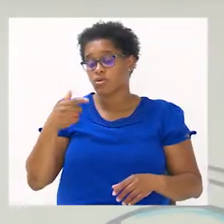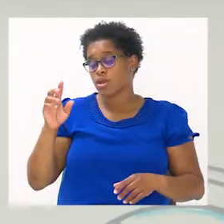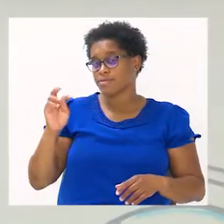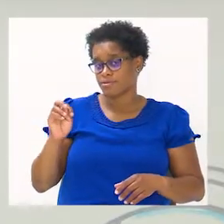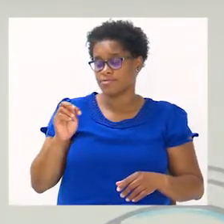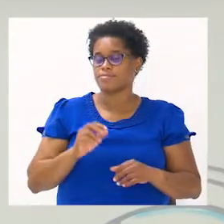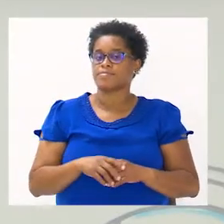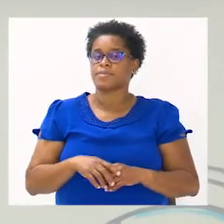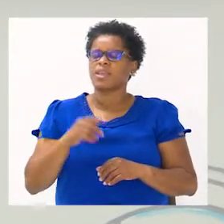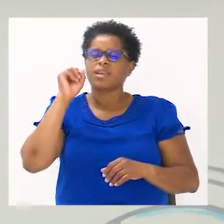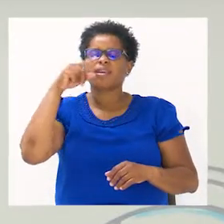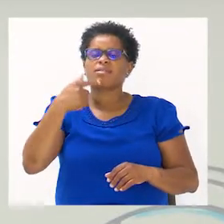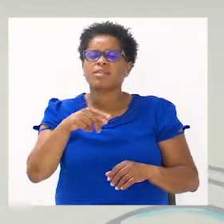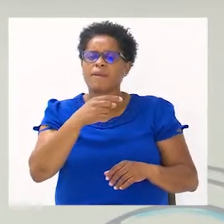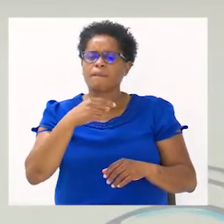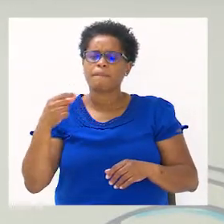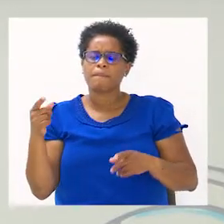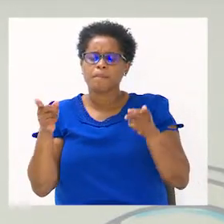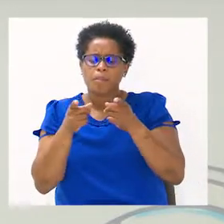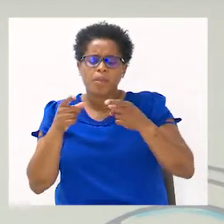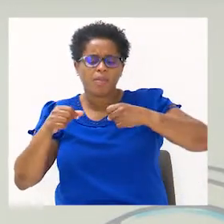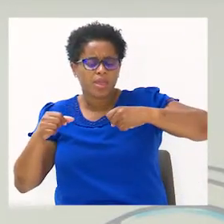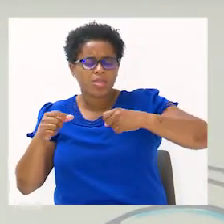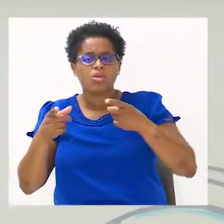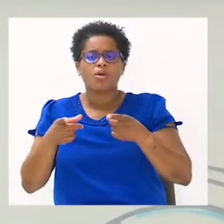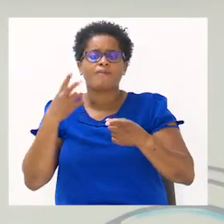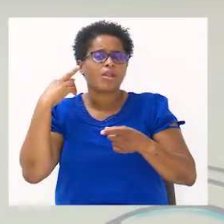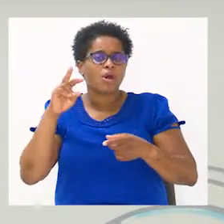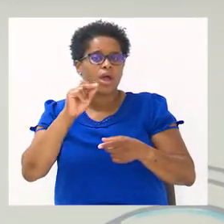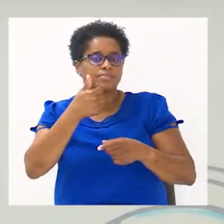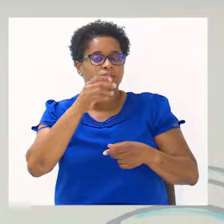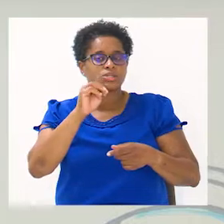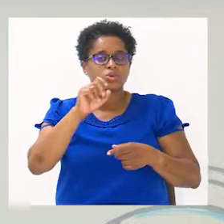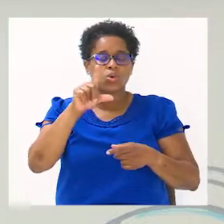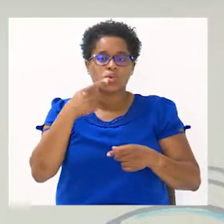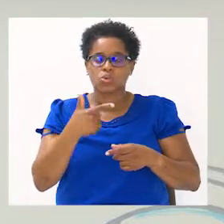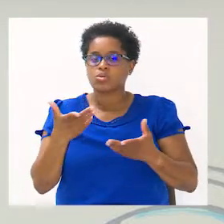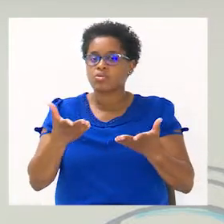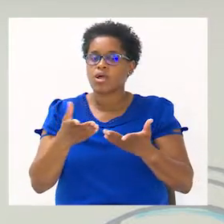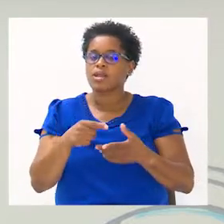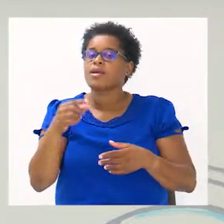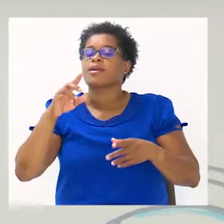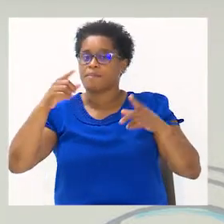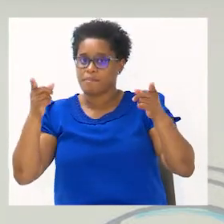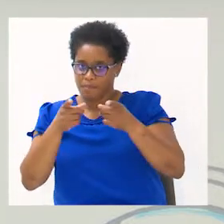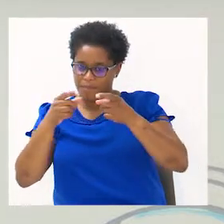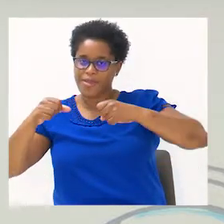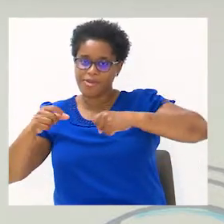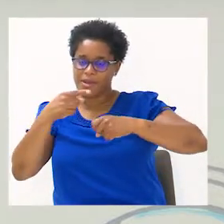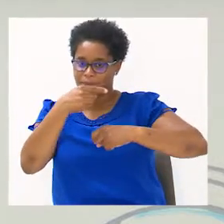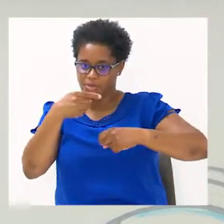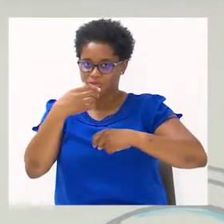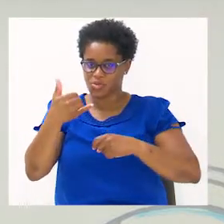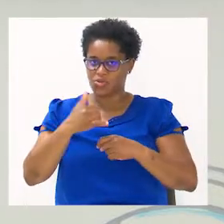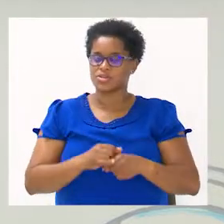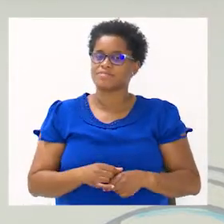4,3. Quem é que tem menor valor absoluto? Em valor absoluto, menor é menos 2,